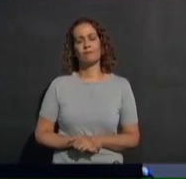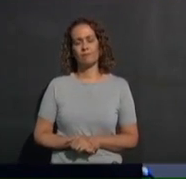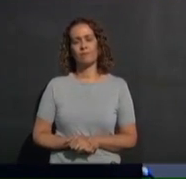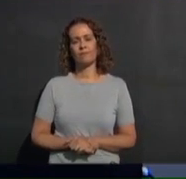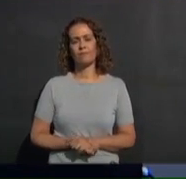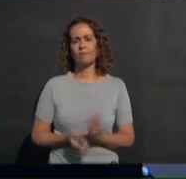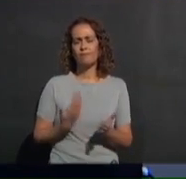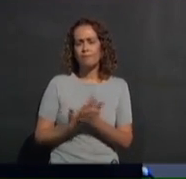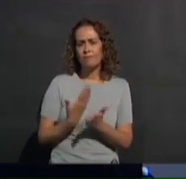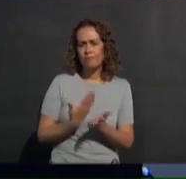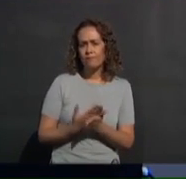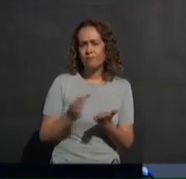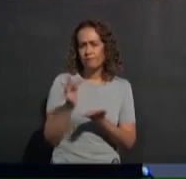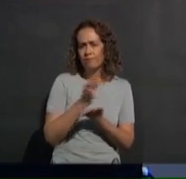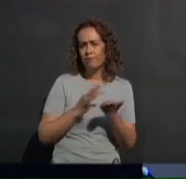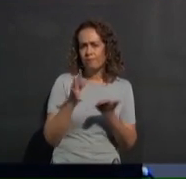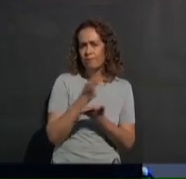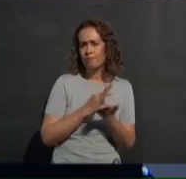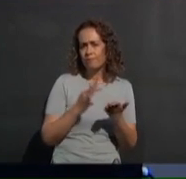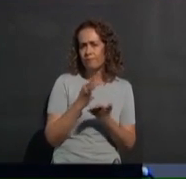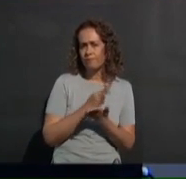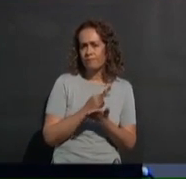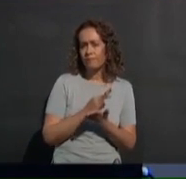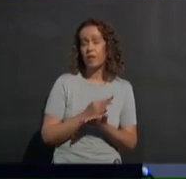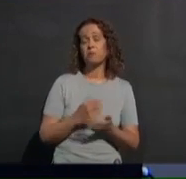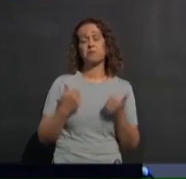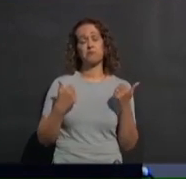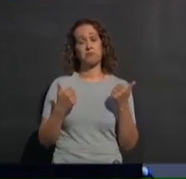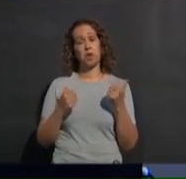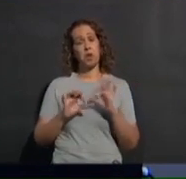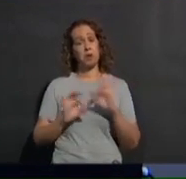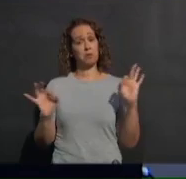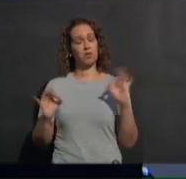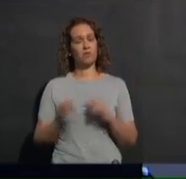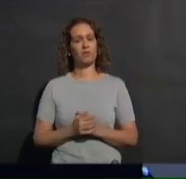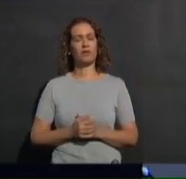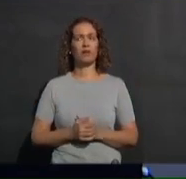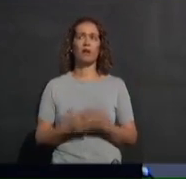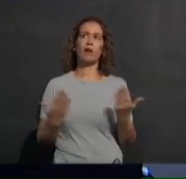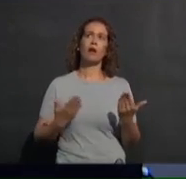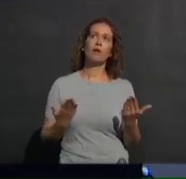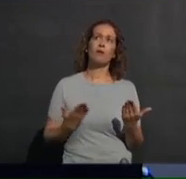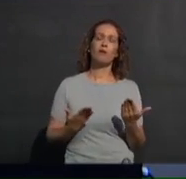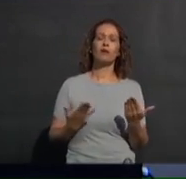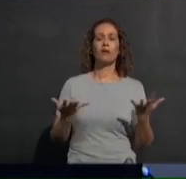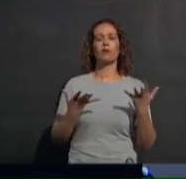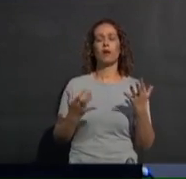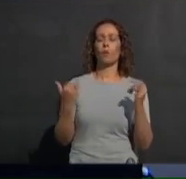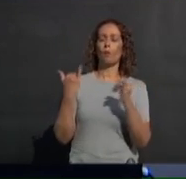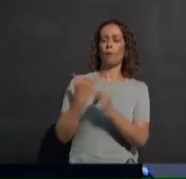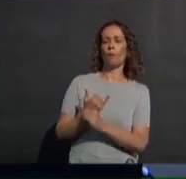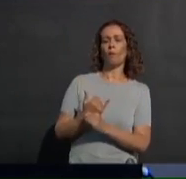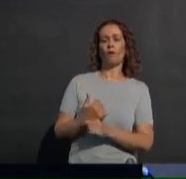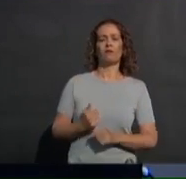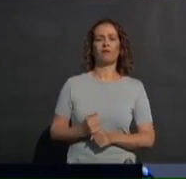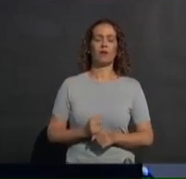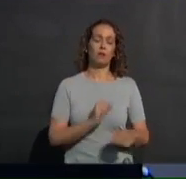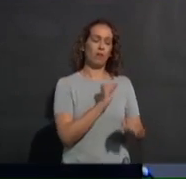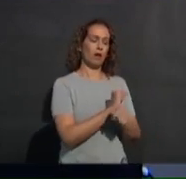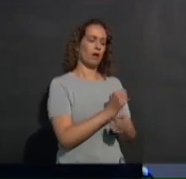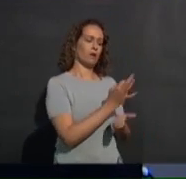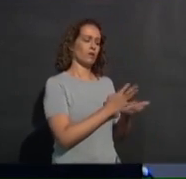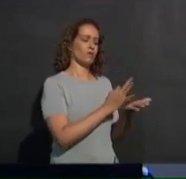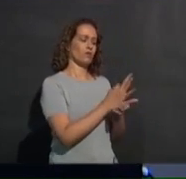Você está estudando teologia? Top. Ah, mas agora eu resolvi ser fitness. Vou parar de estudar teologia porque você...